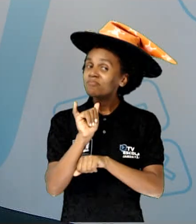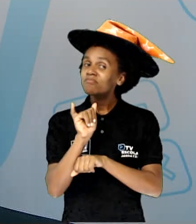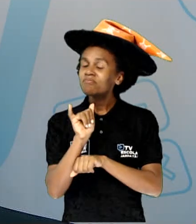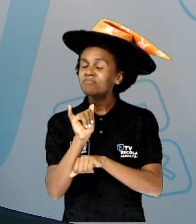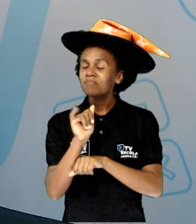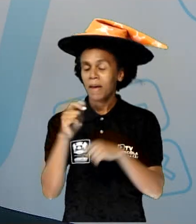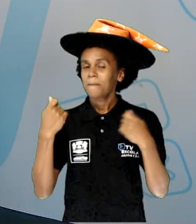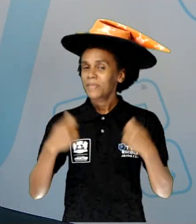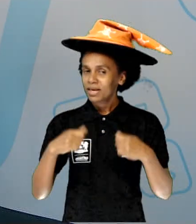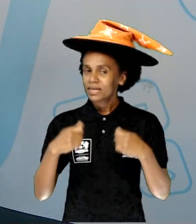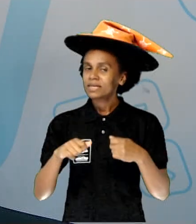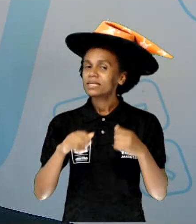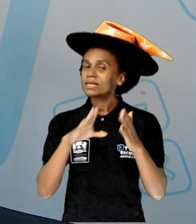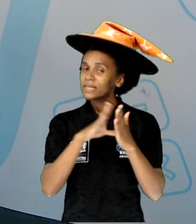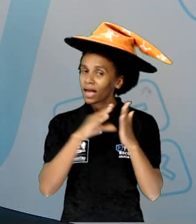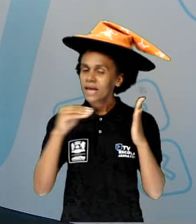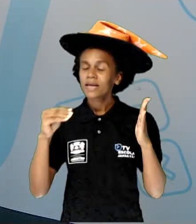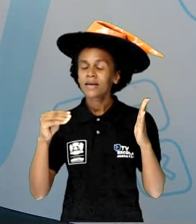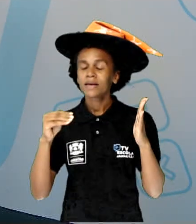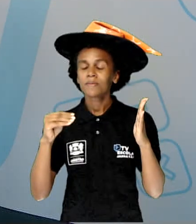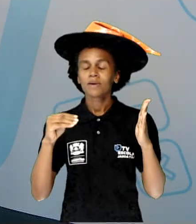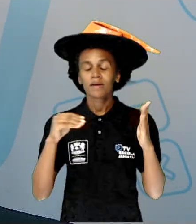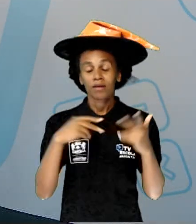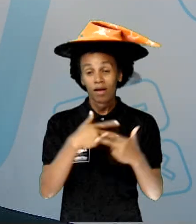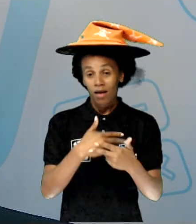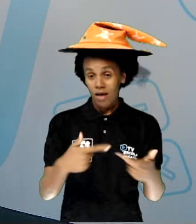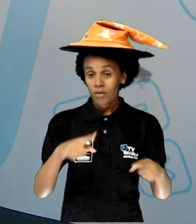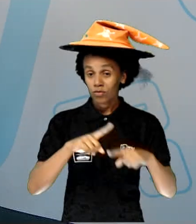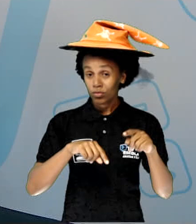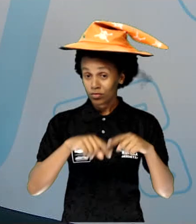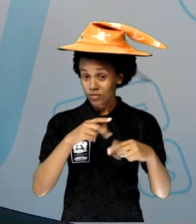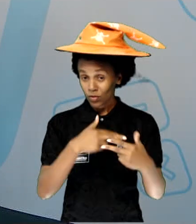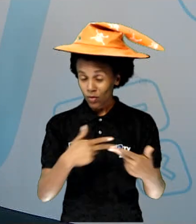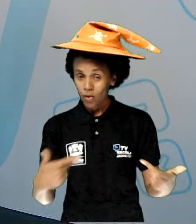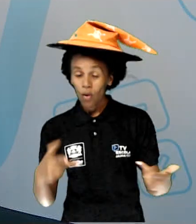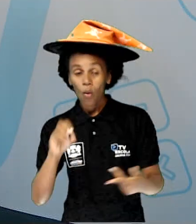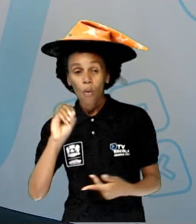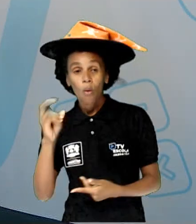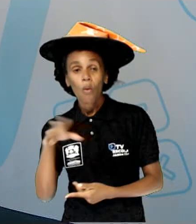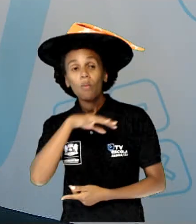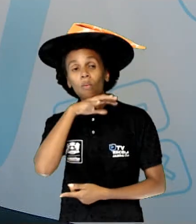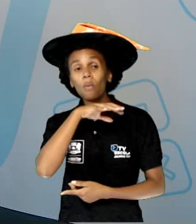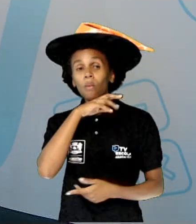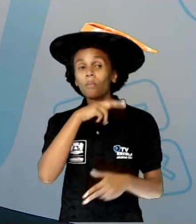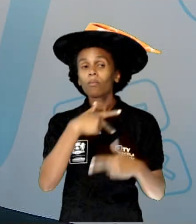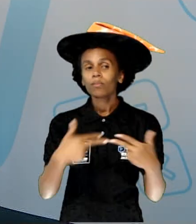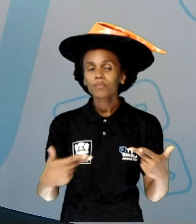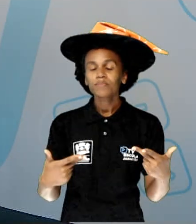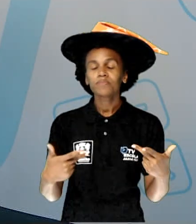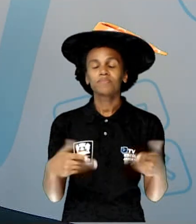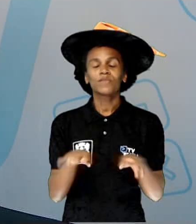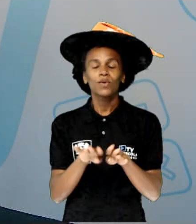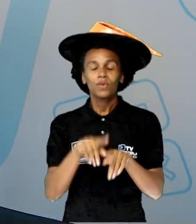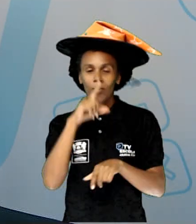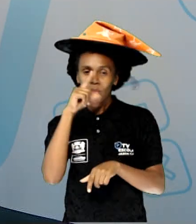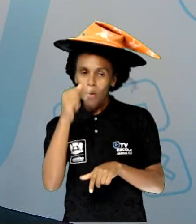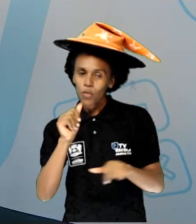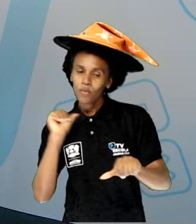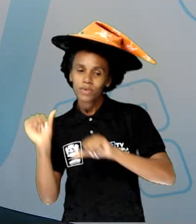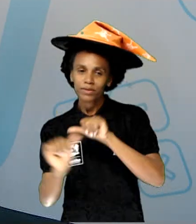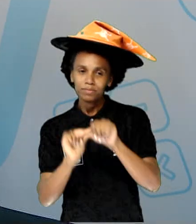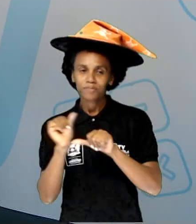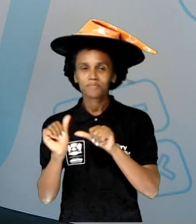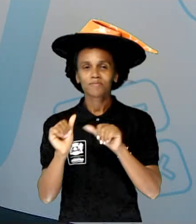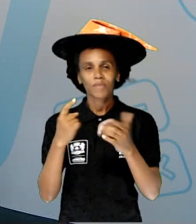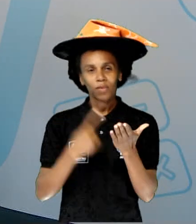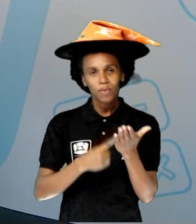tem que imitar o objeto ou um animal do jeito que a bruxa transformou combinavam É isso aí